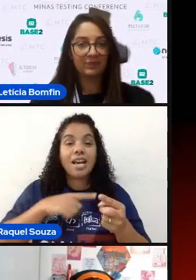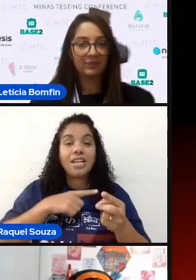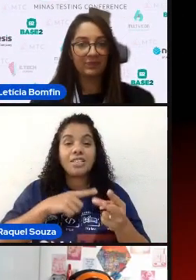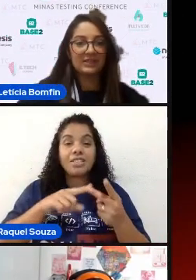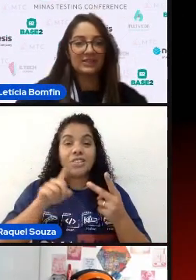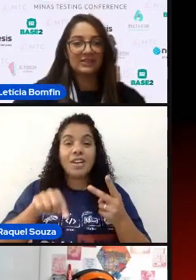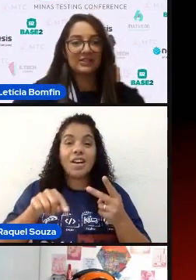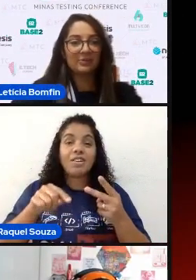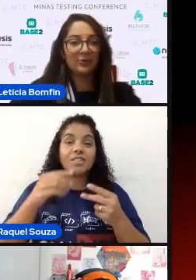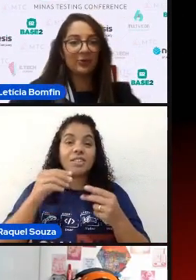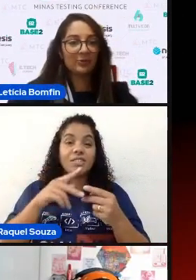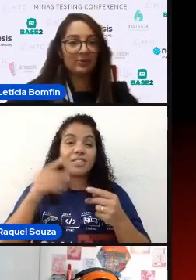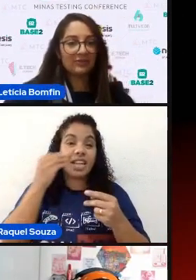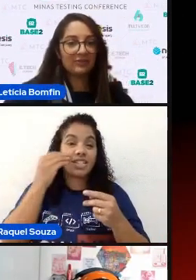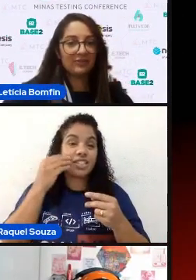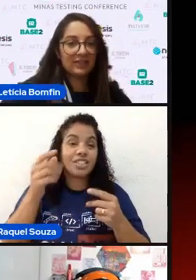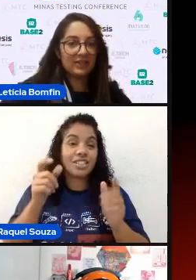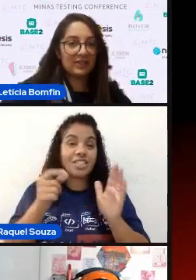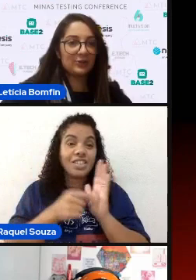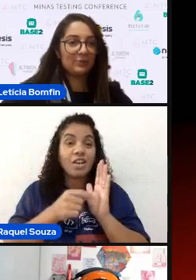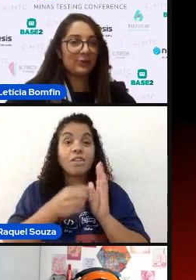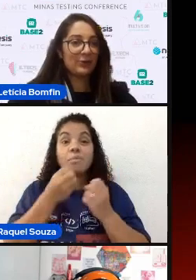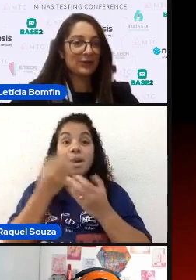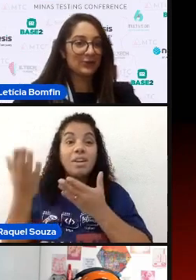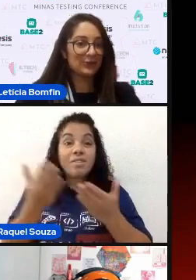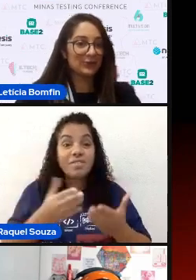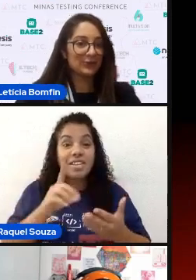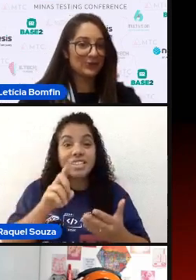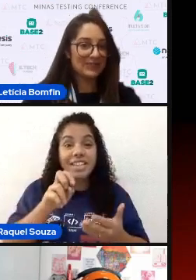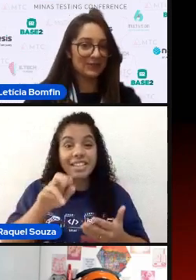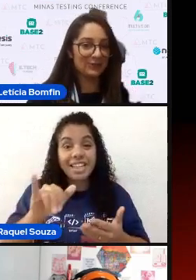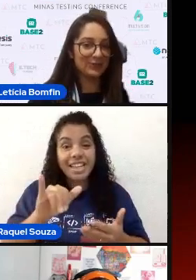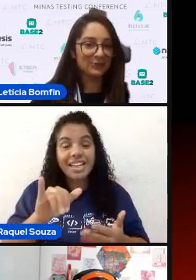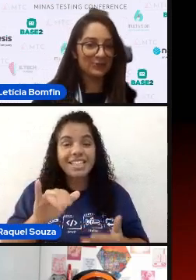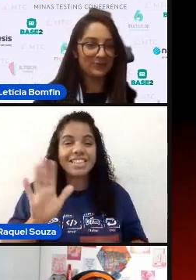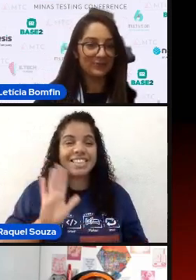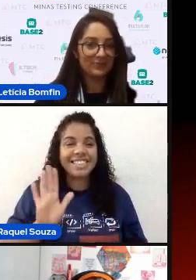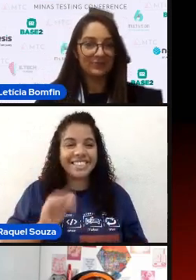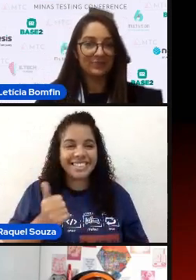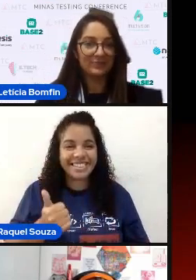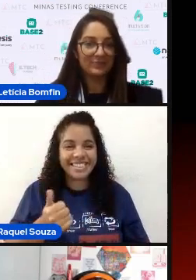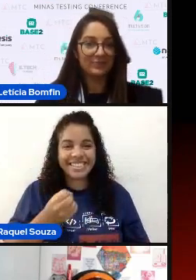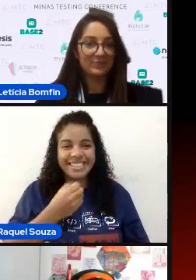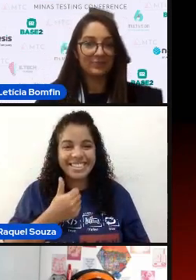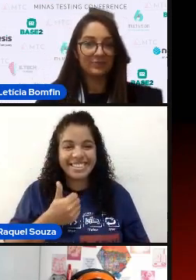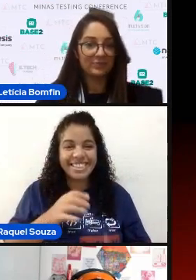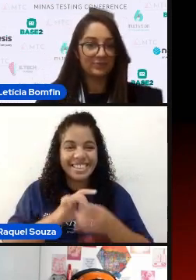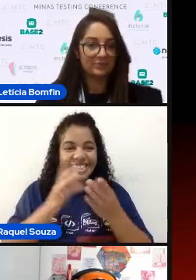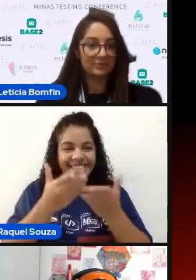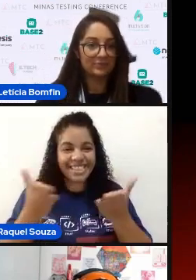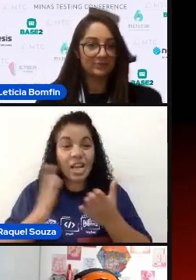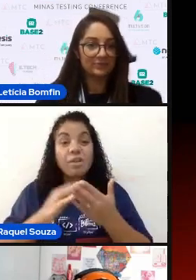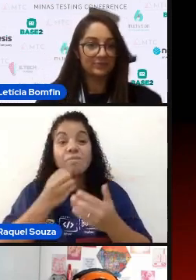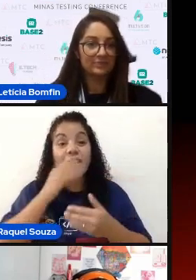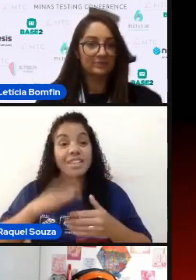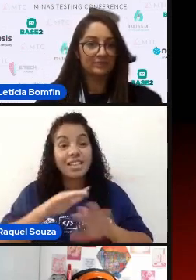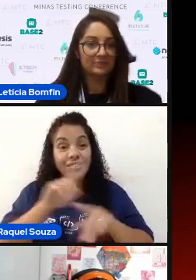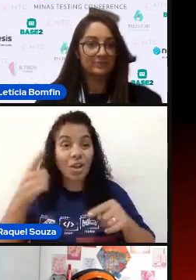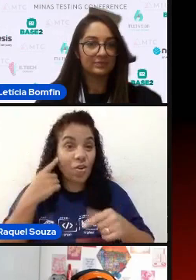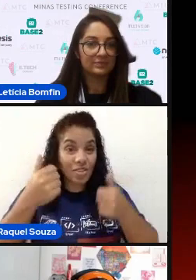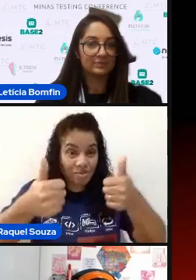Olá, pessoal, boa tarde. Dani, viu? Boa tarde, pessoal, estão me ouvindo